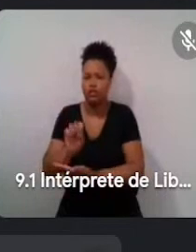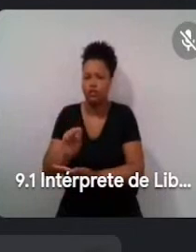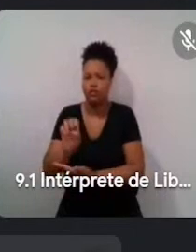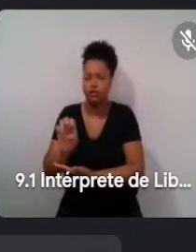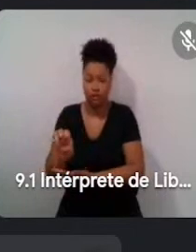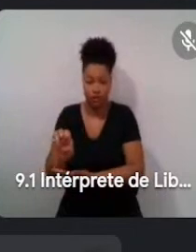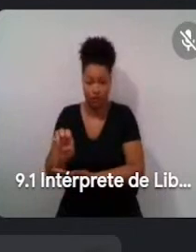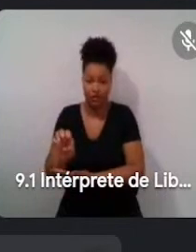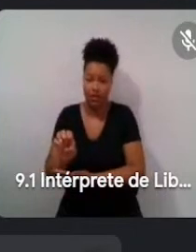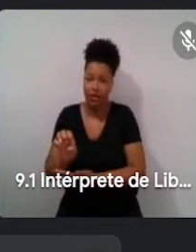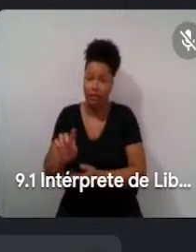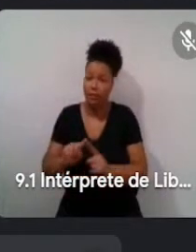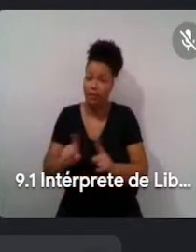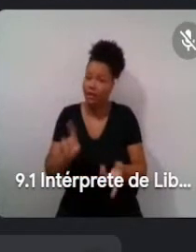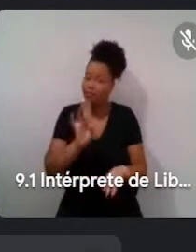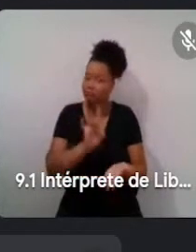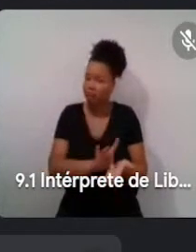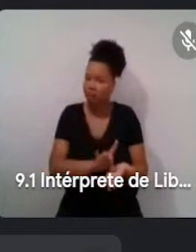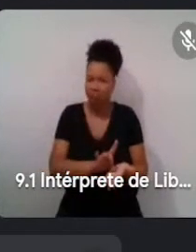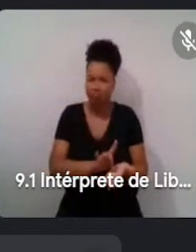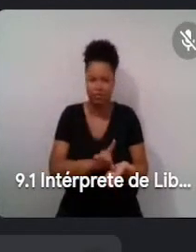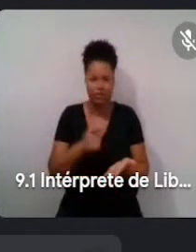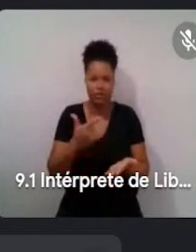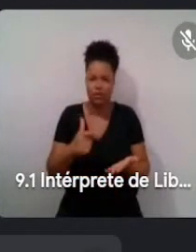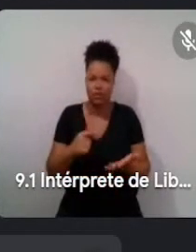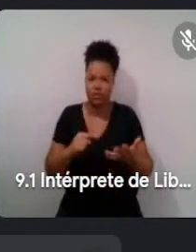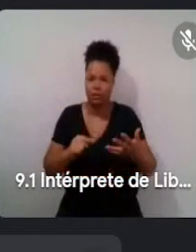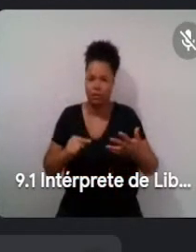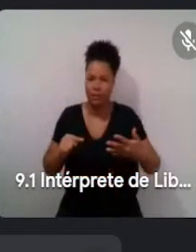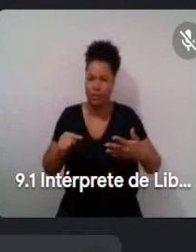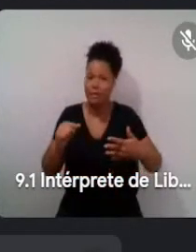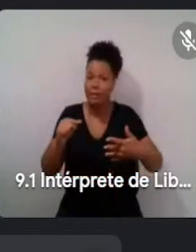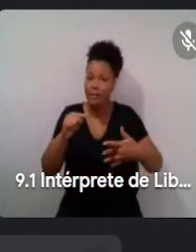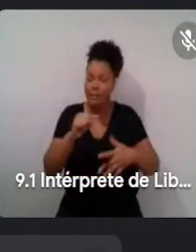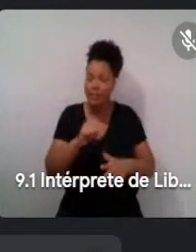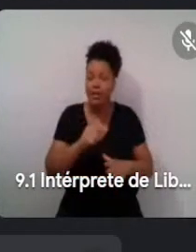efetivamente não trazia os elementos exigidos